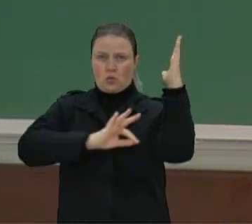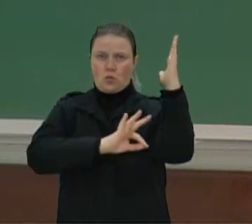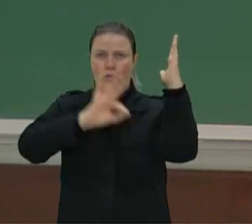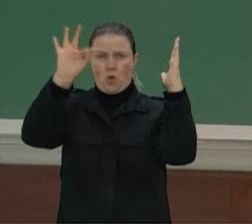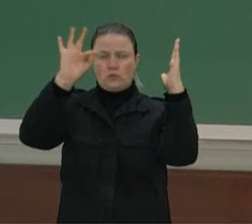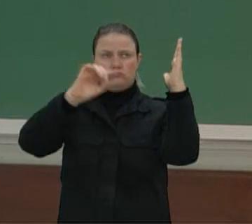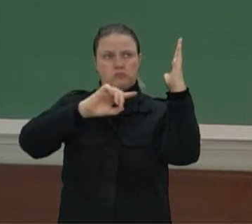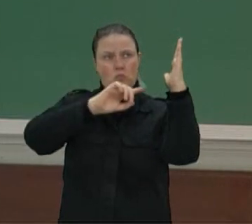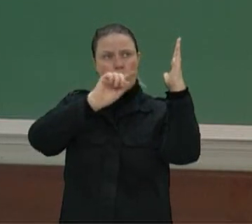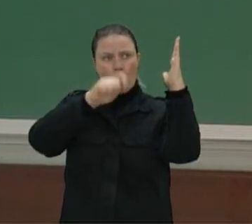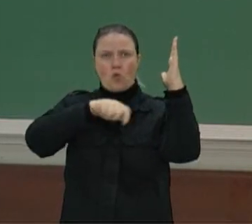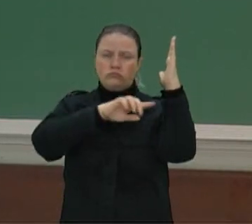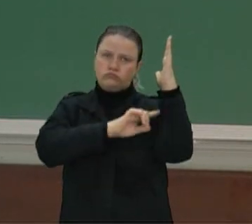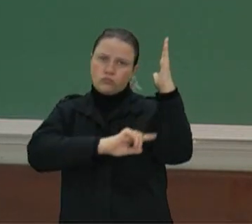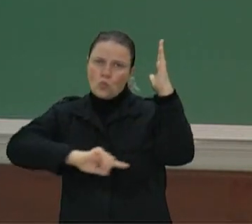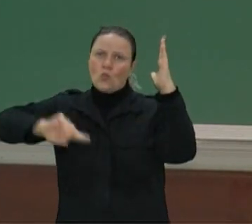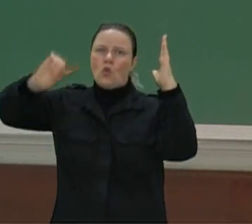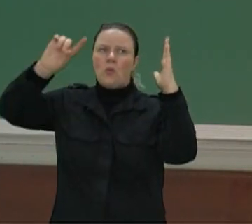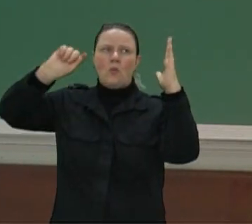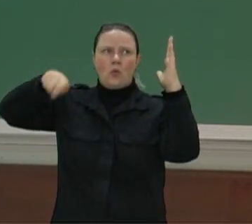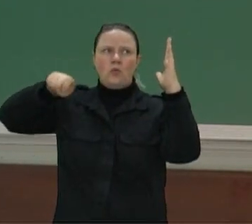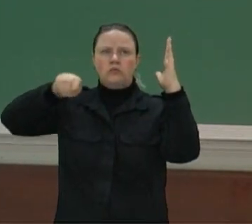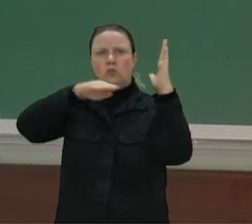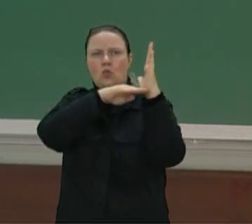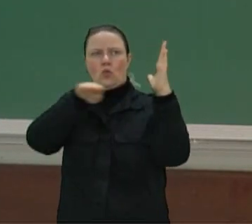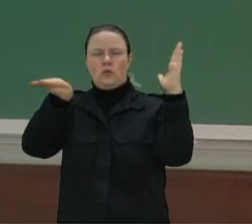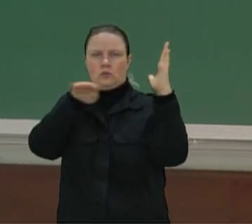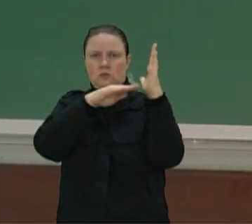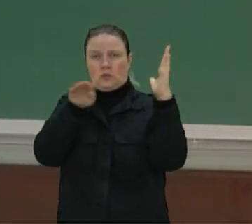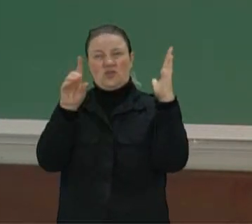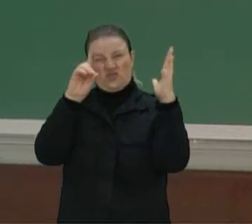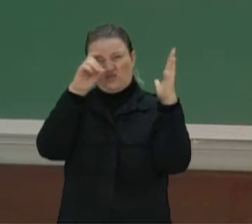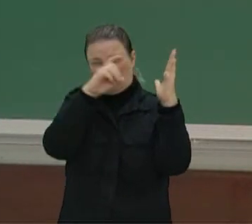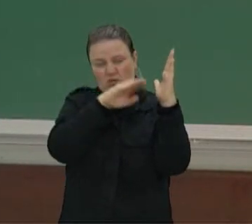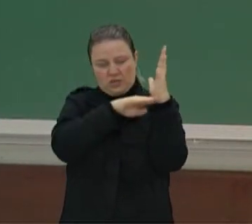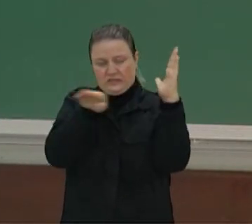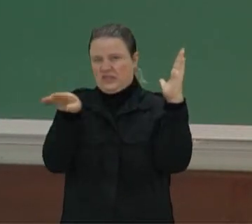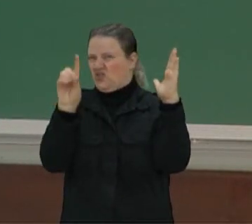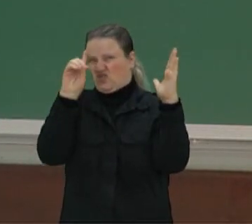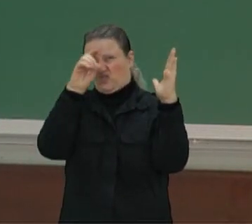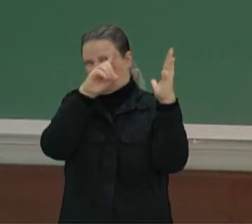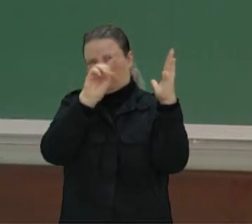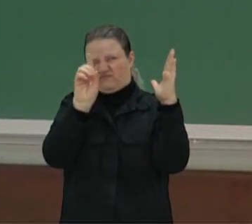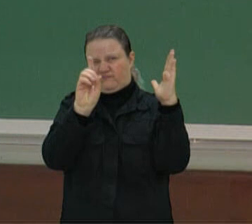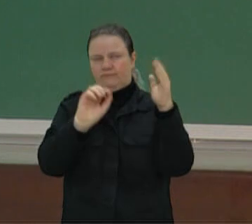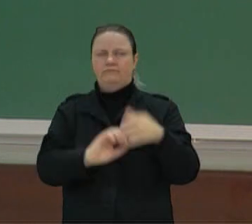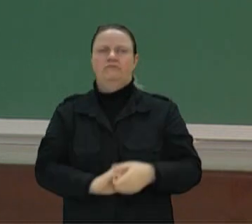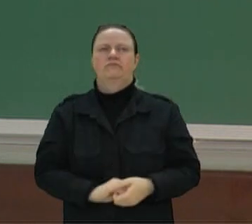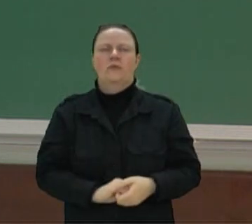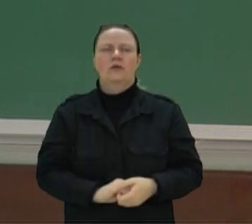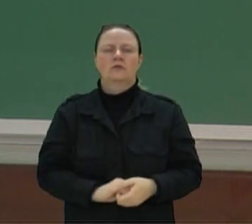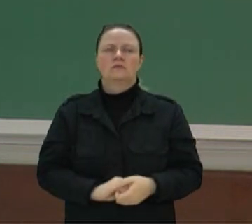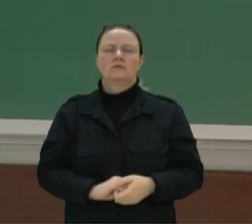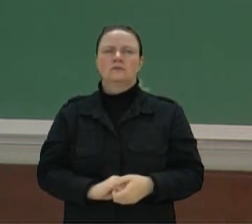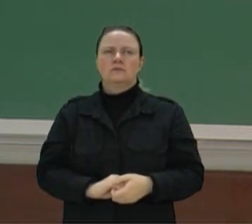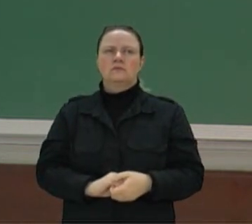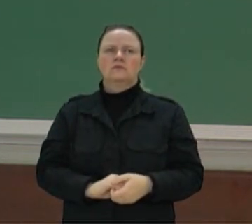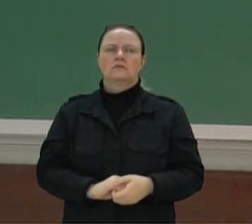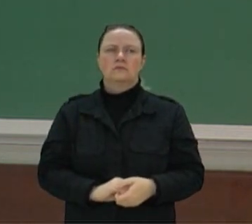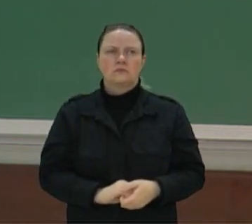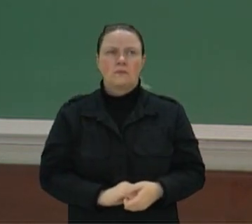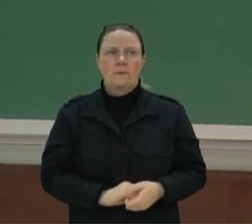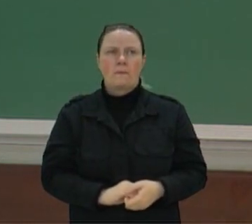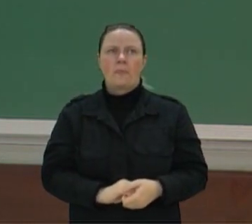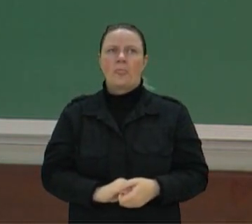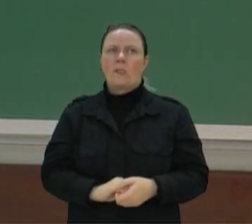ser assim, pode até ser assim, mas eu acho meio difícil. Mas vamos ver a análise aqui. Pessoal,